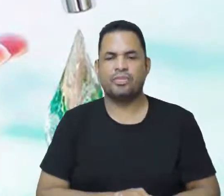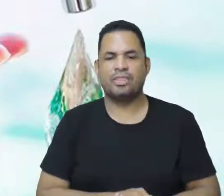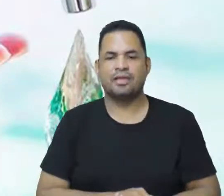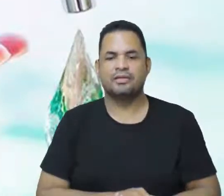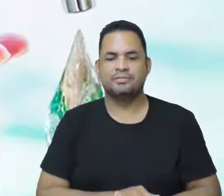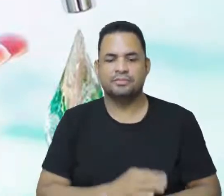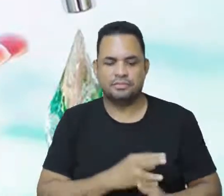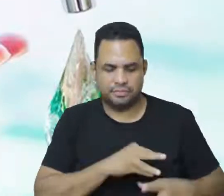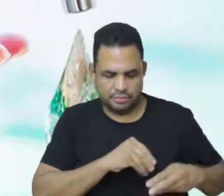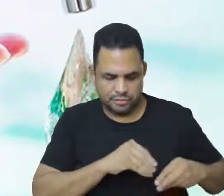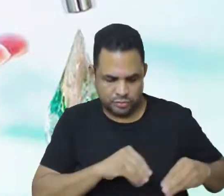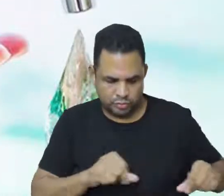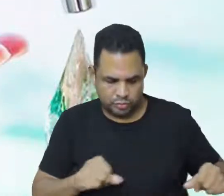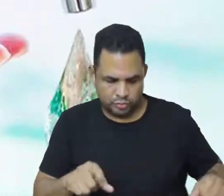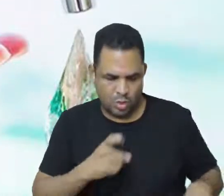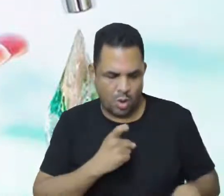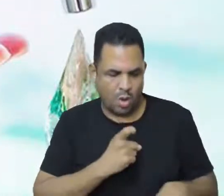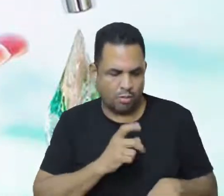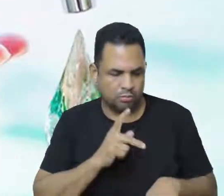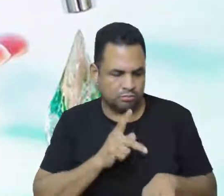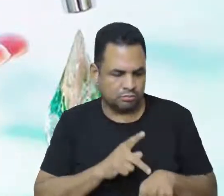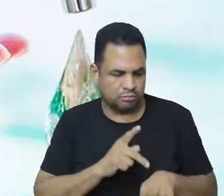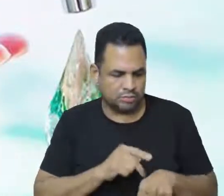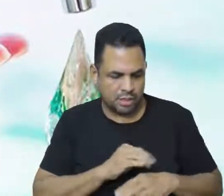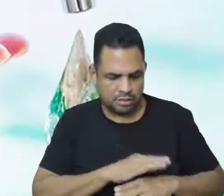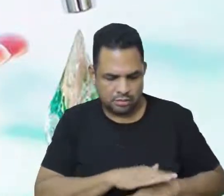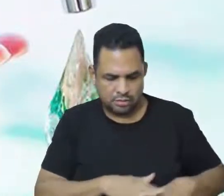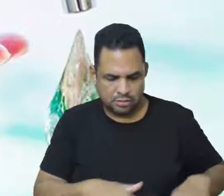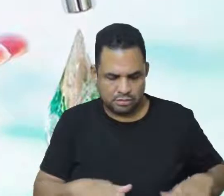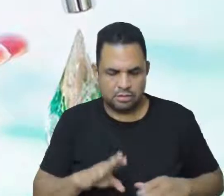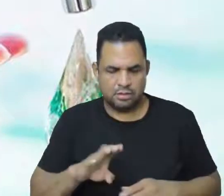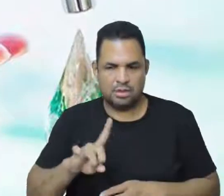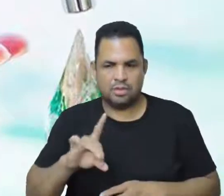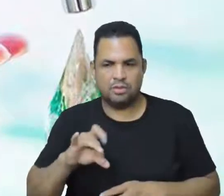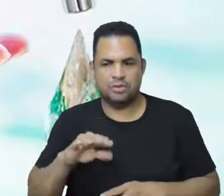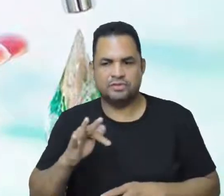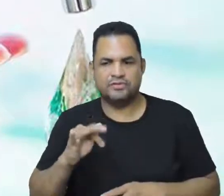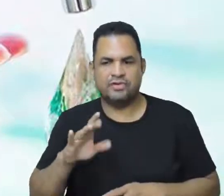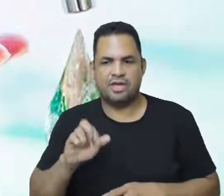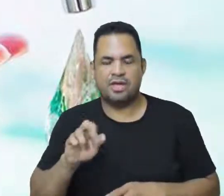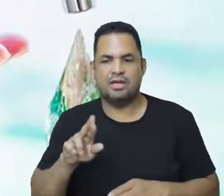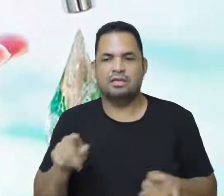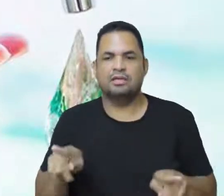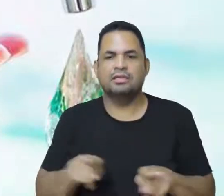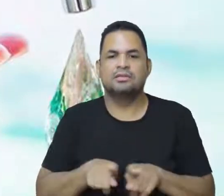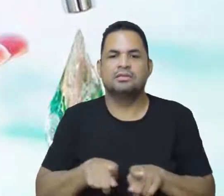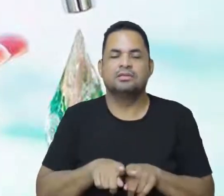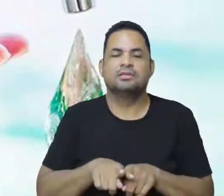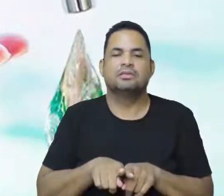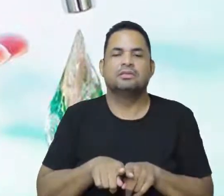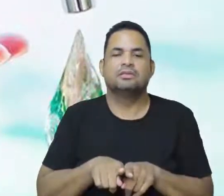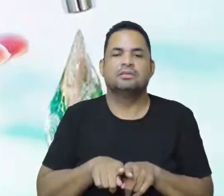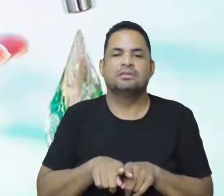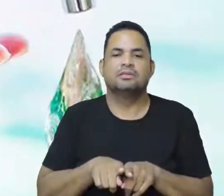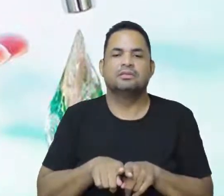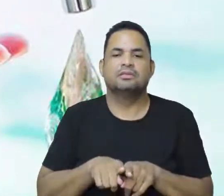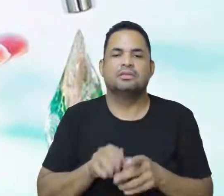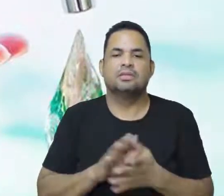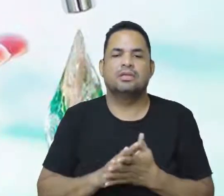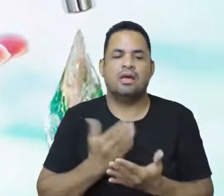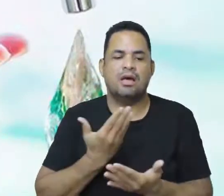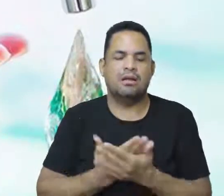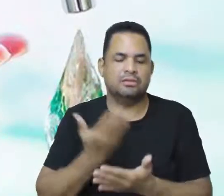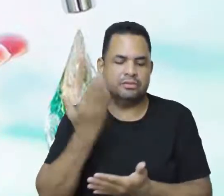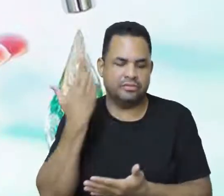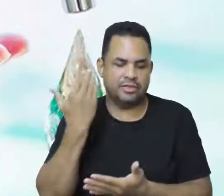Do solo com as rochas, que é a litosfera. A aula passada nós falamos da